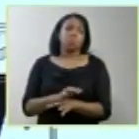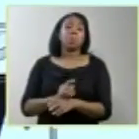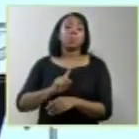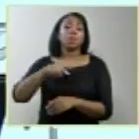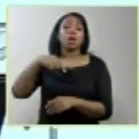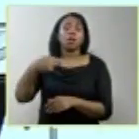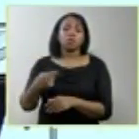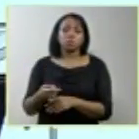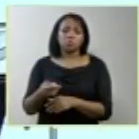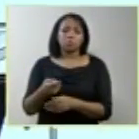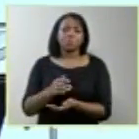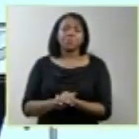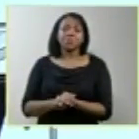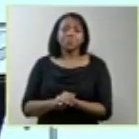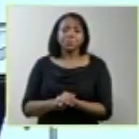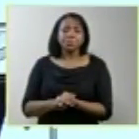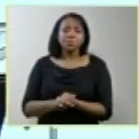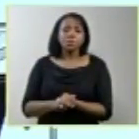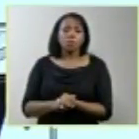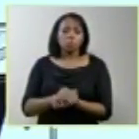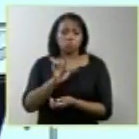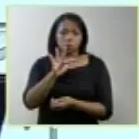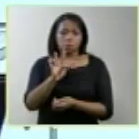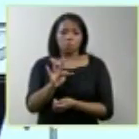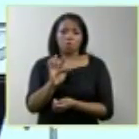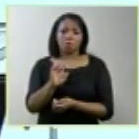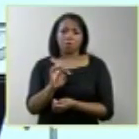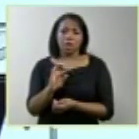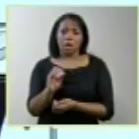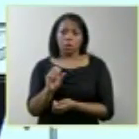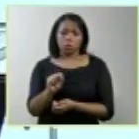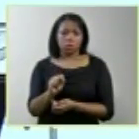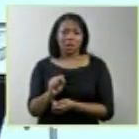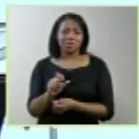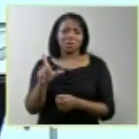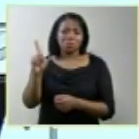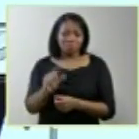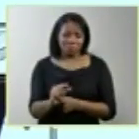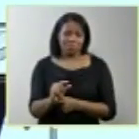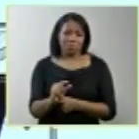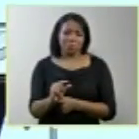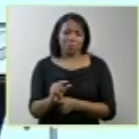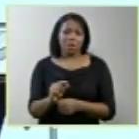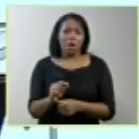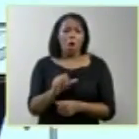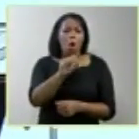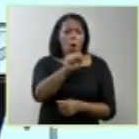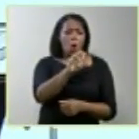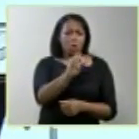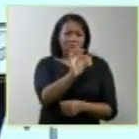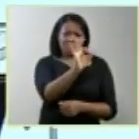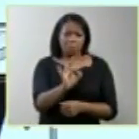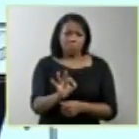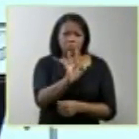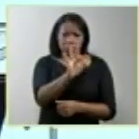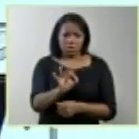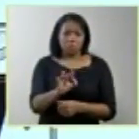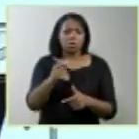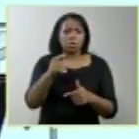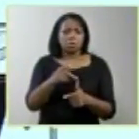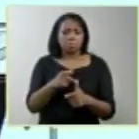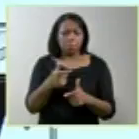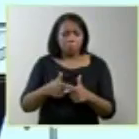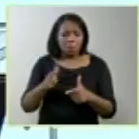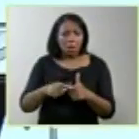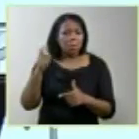Além disto, os órgãos dos fetos anencefálicos, eles são menores, tanto que cerca de 80% dos anencefálicos